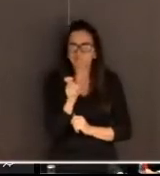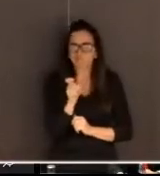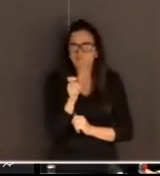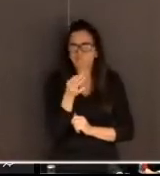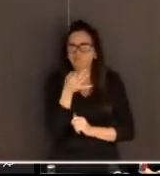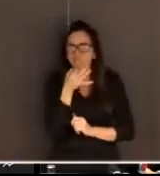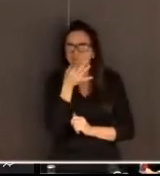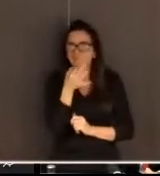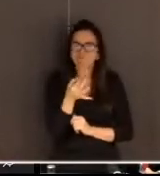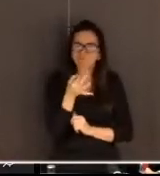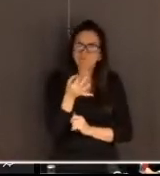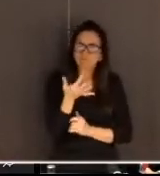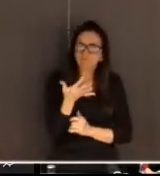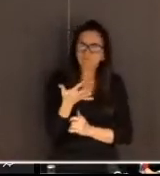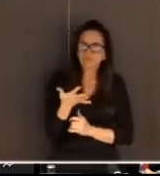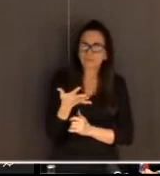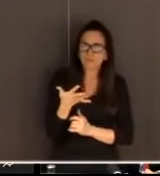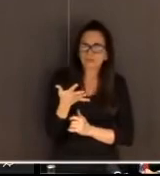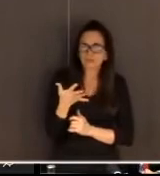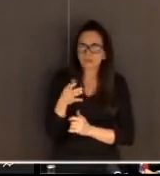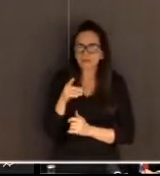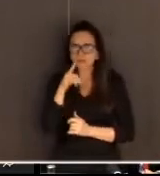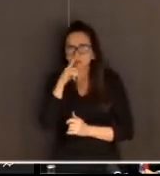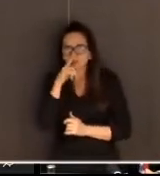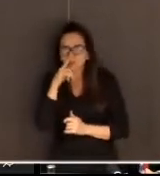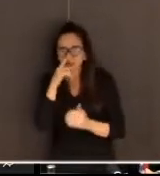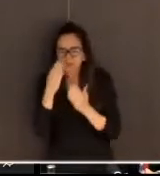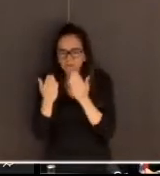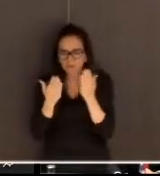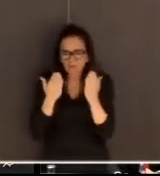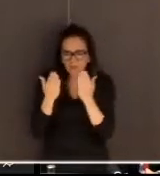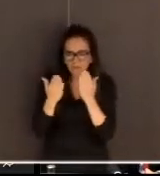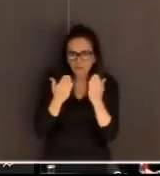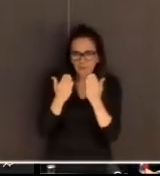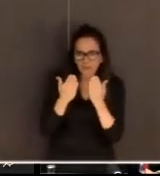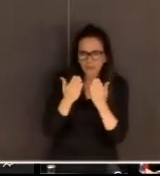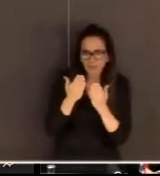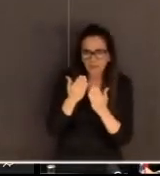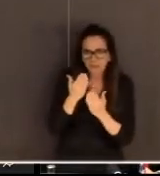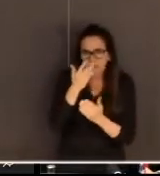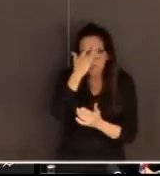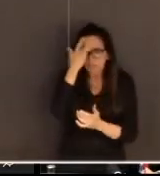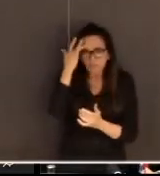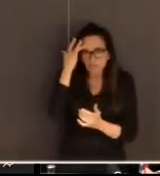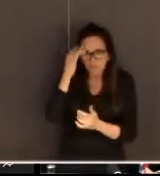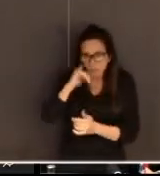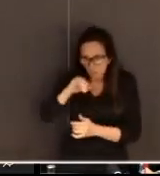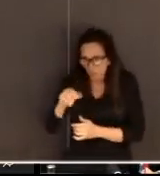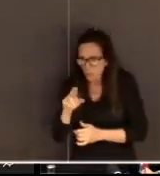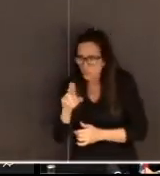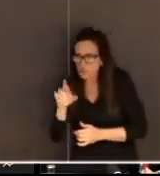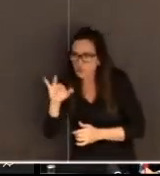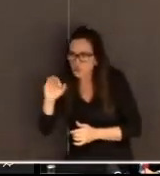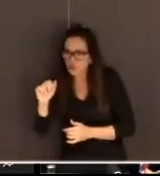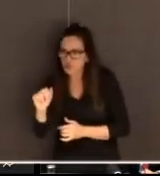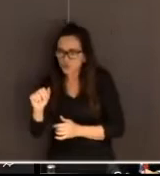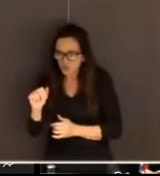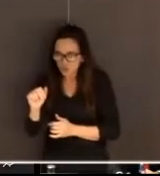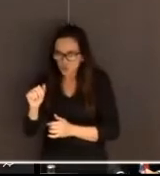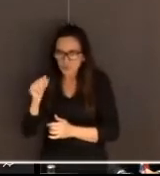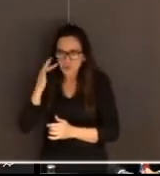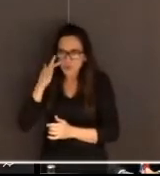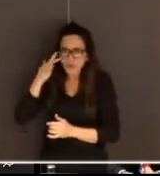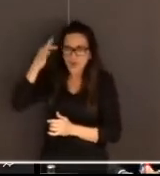ela se baseia numa desconfiança em relação à racionalidade do tribunal do júri e, principalmente, a capacidade